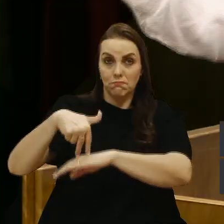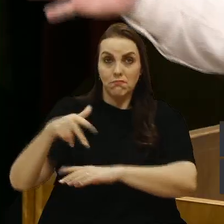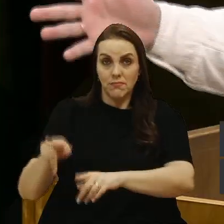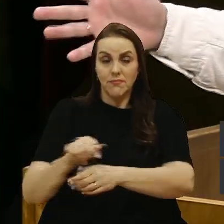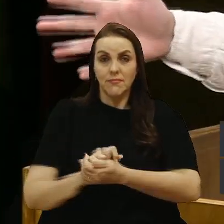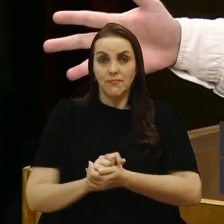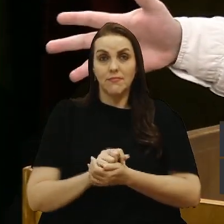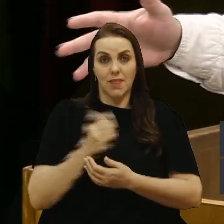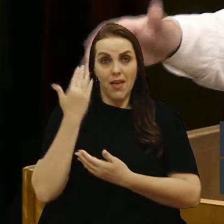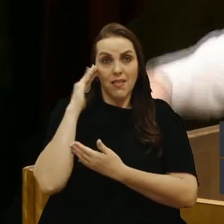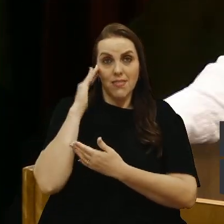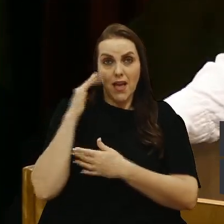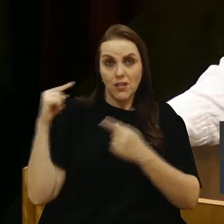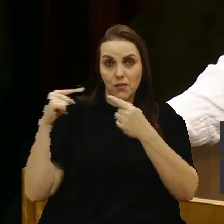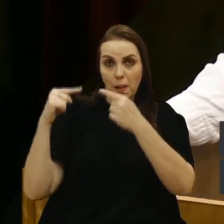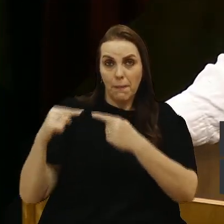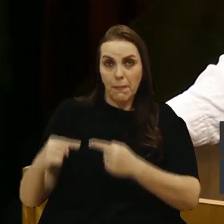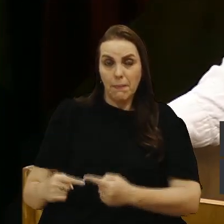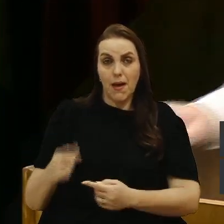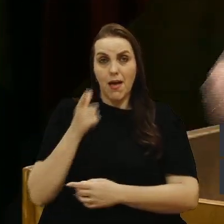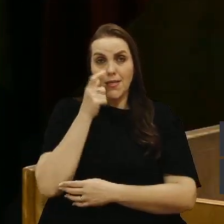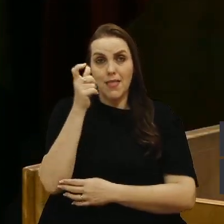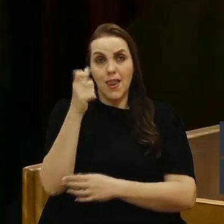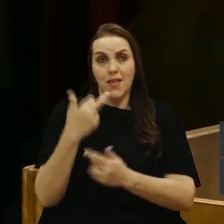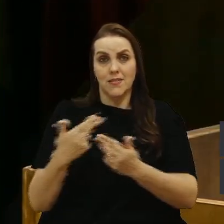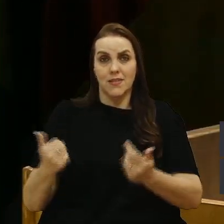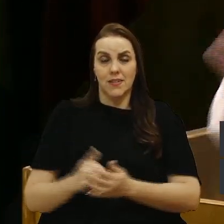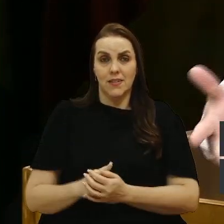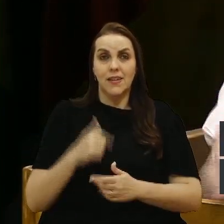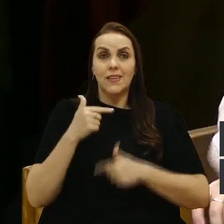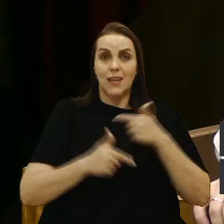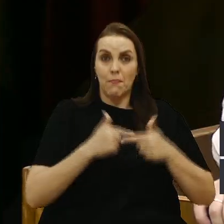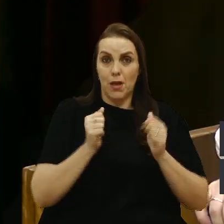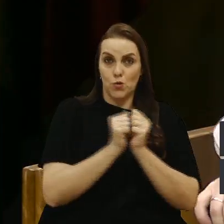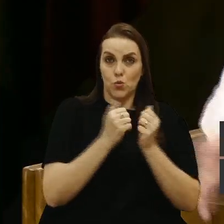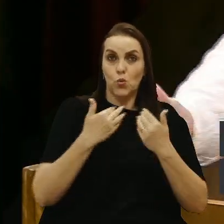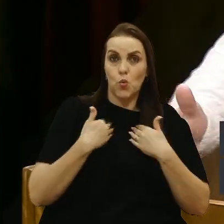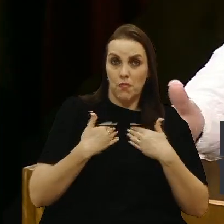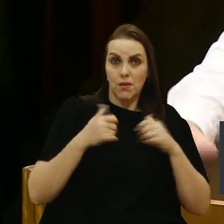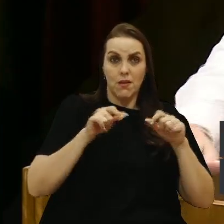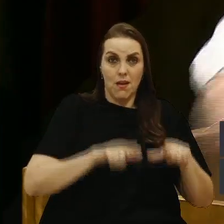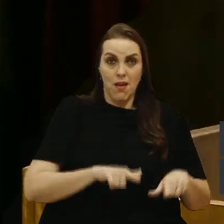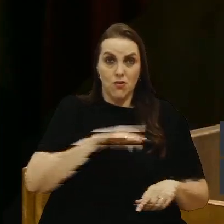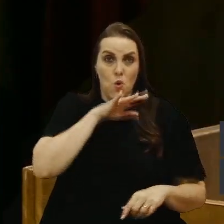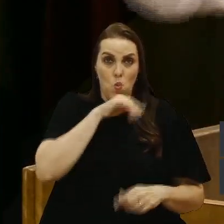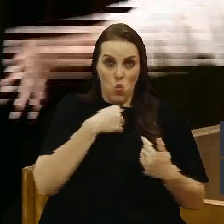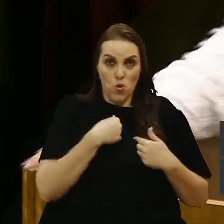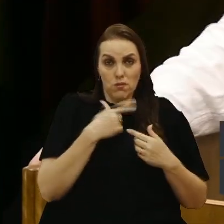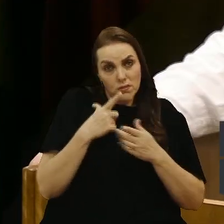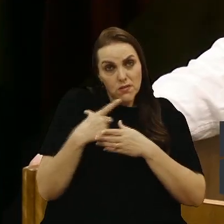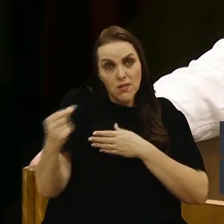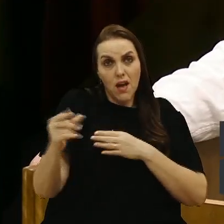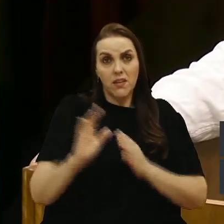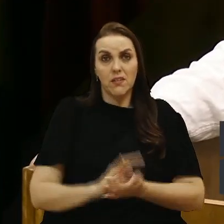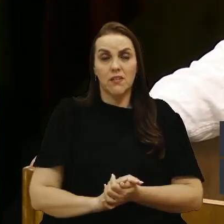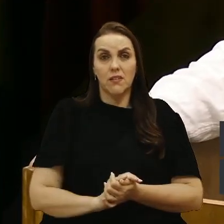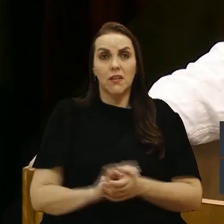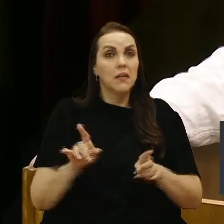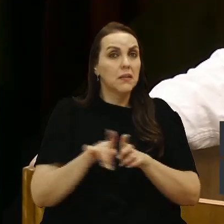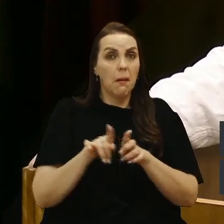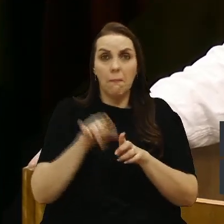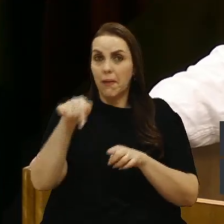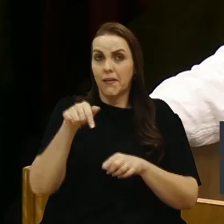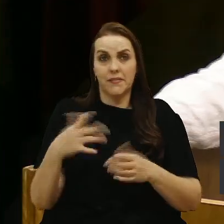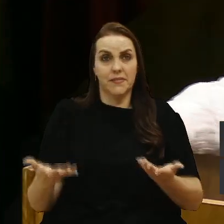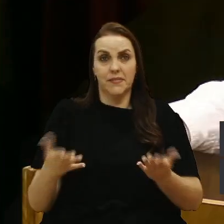que comunga de algum interesse para estar lá, vereadora Daiane. Quem trabalha comigo e acha que o meu gabinete é ruim, a gente tem que sair. E assim os demais gabinetes dessa